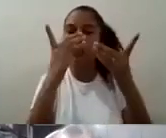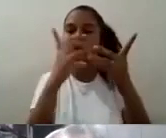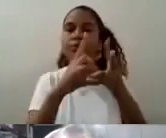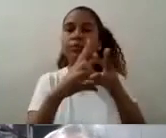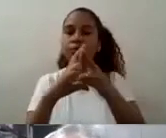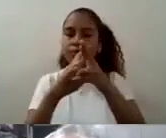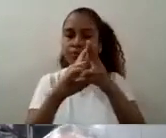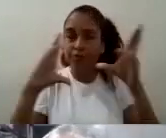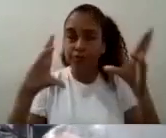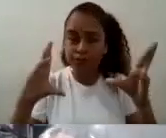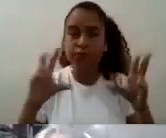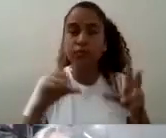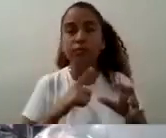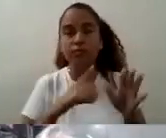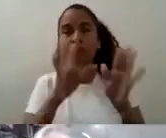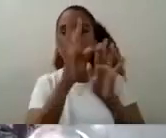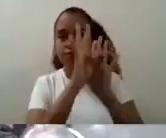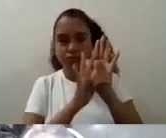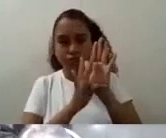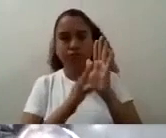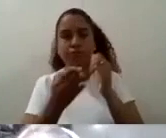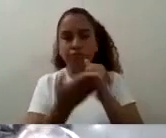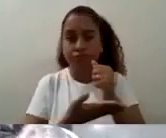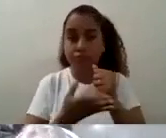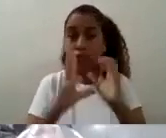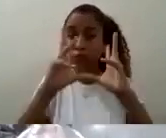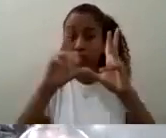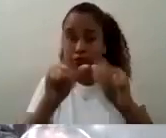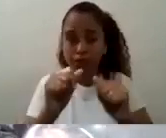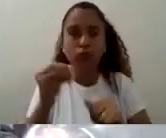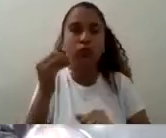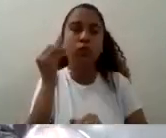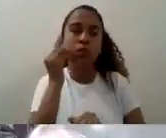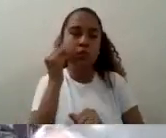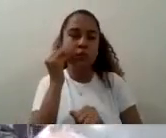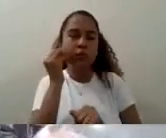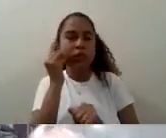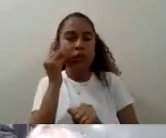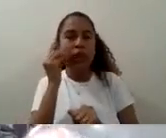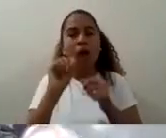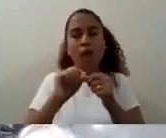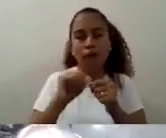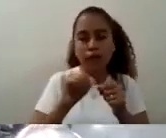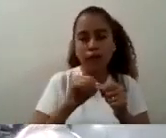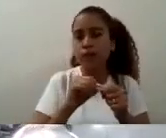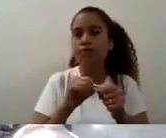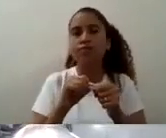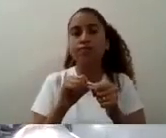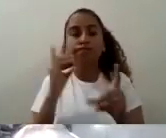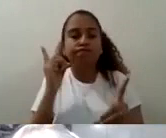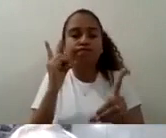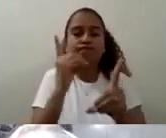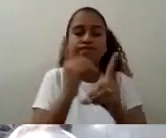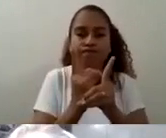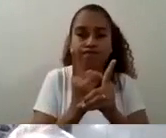texto base, que todo mundo vai poder fazer, experimentar, enfim, e se encontrar